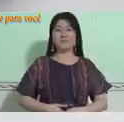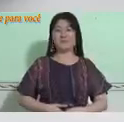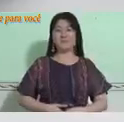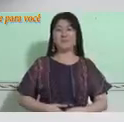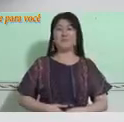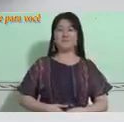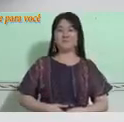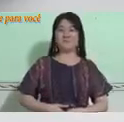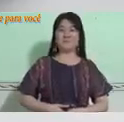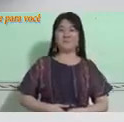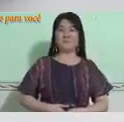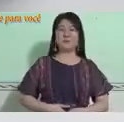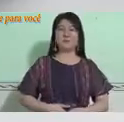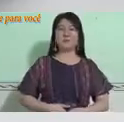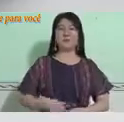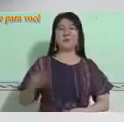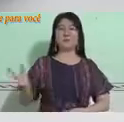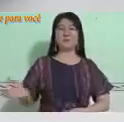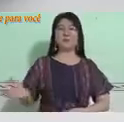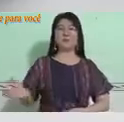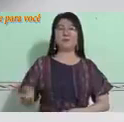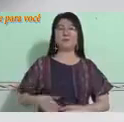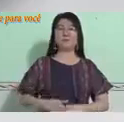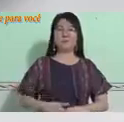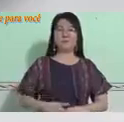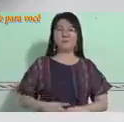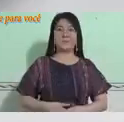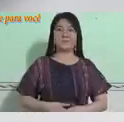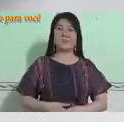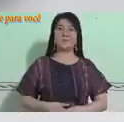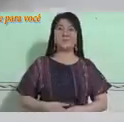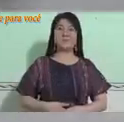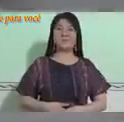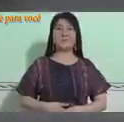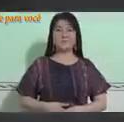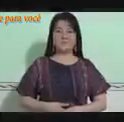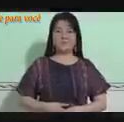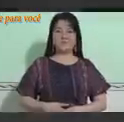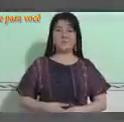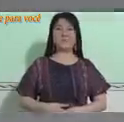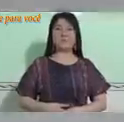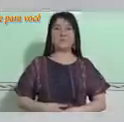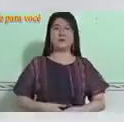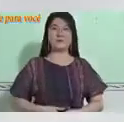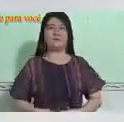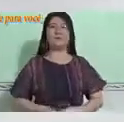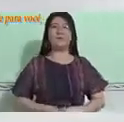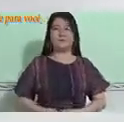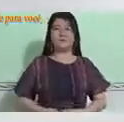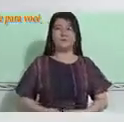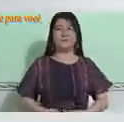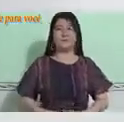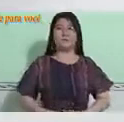Spsialmintha Gardnerella vaginalis e a Gardnerella mobiluncuis, no canal vaginal, causando sintomas como coceira